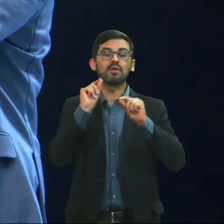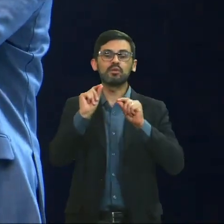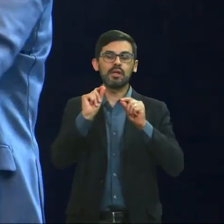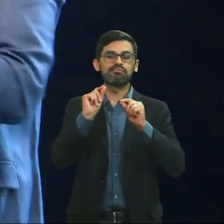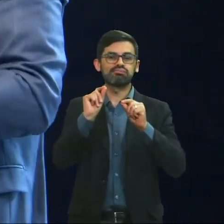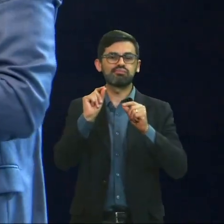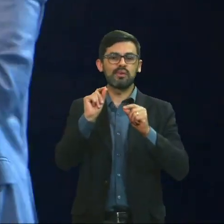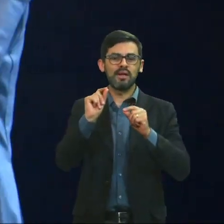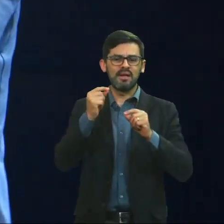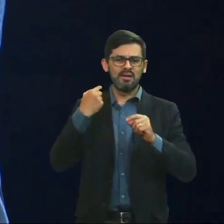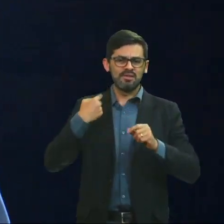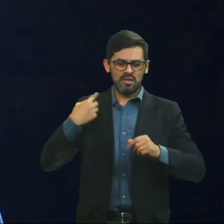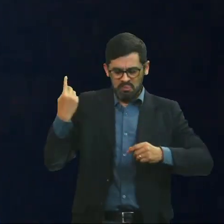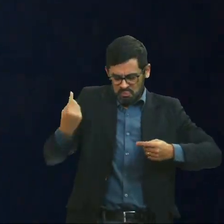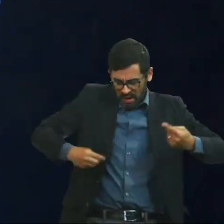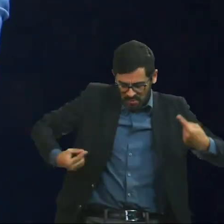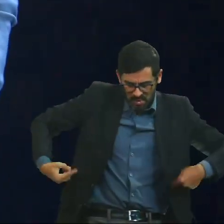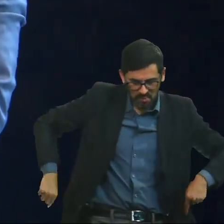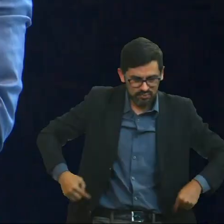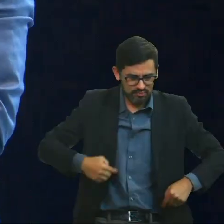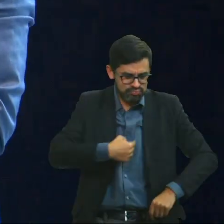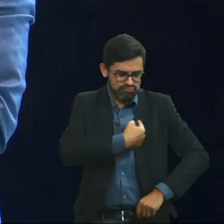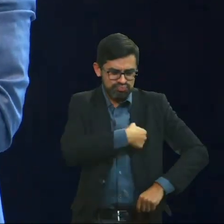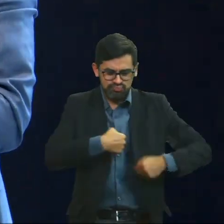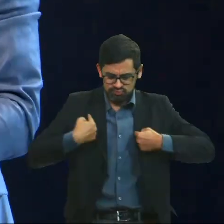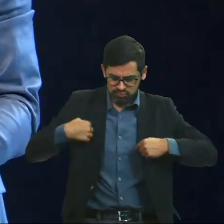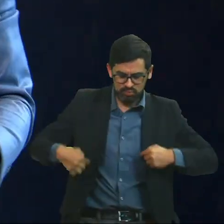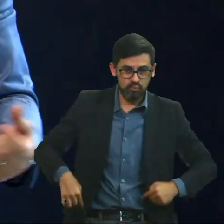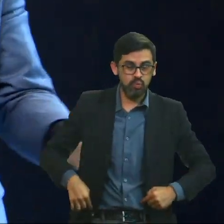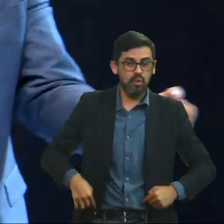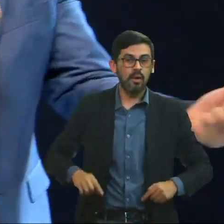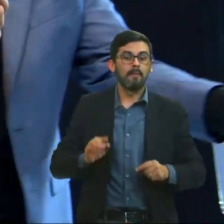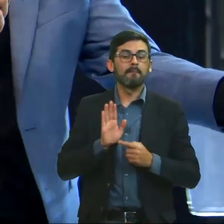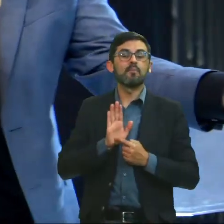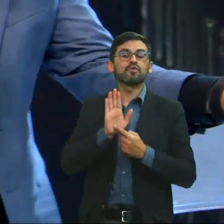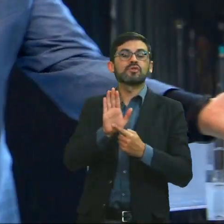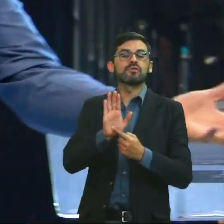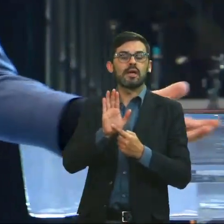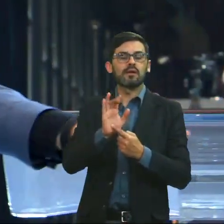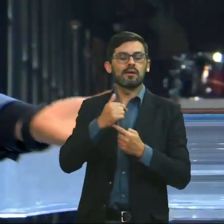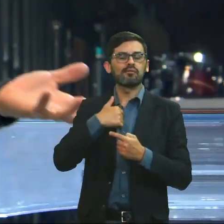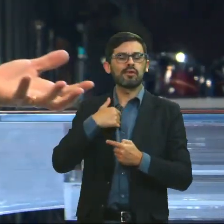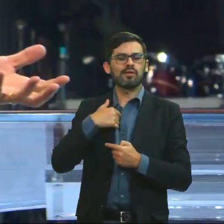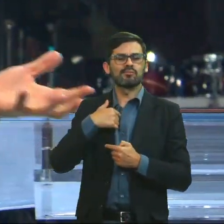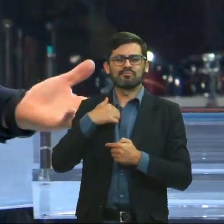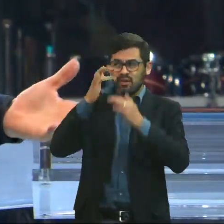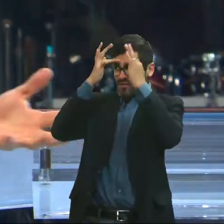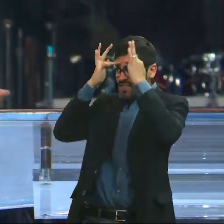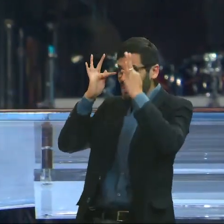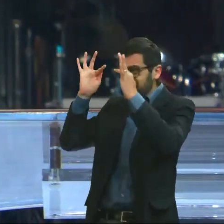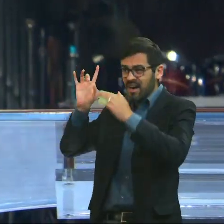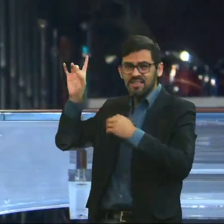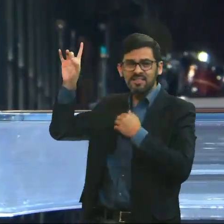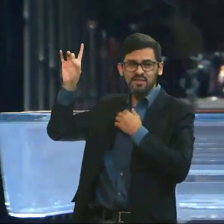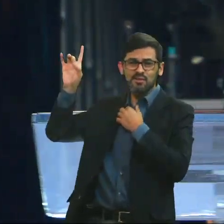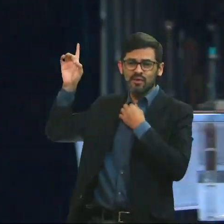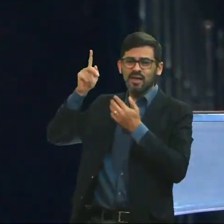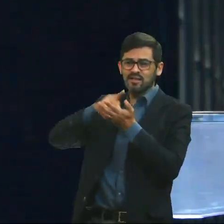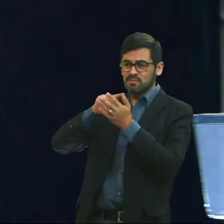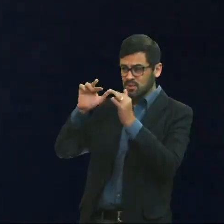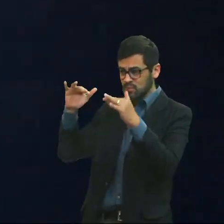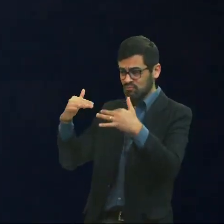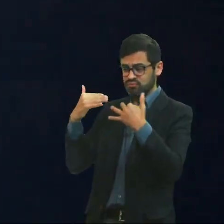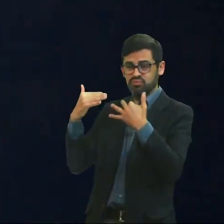estigmata, marcas, é cicatrizes. Ele está dizendo aqui, ó, eu tenho as marcas da minha fidelidade, elas são visíveis